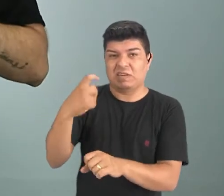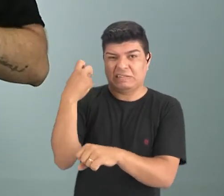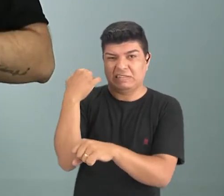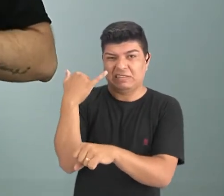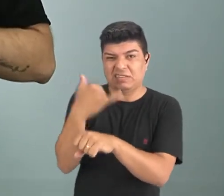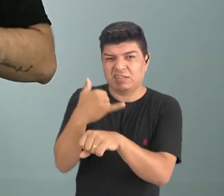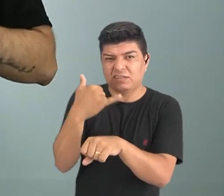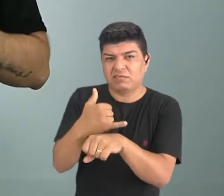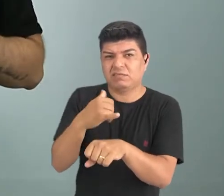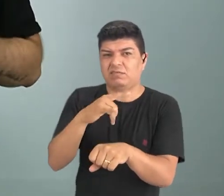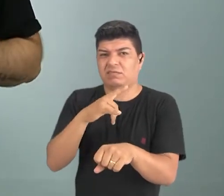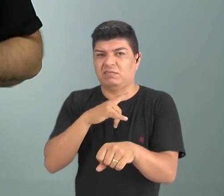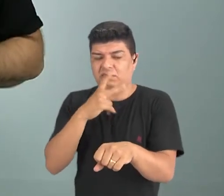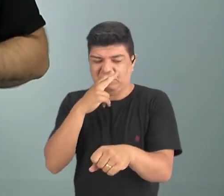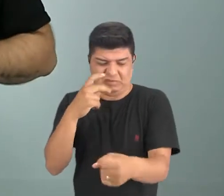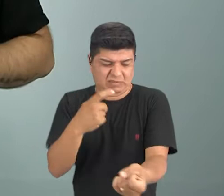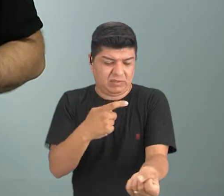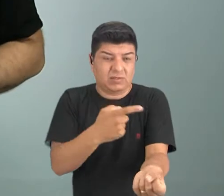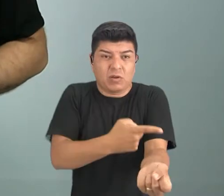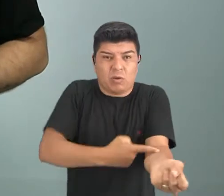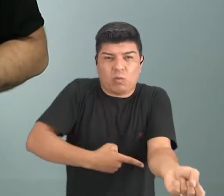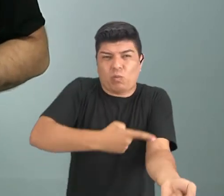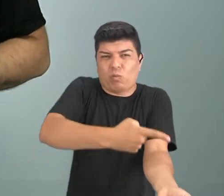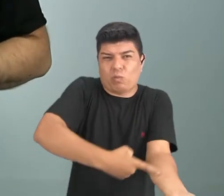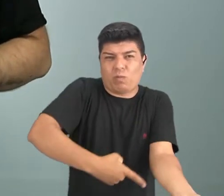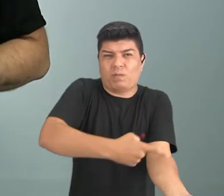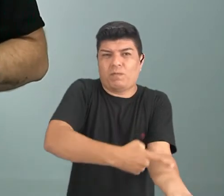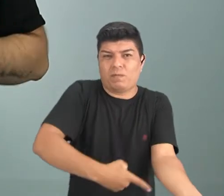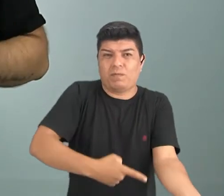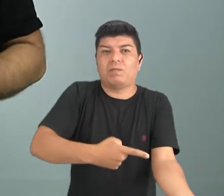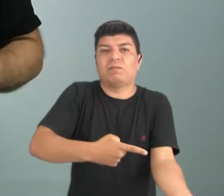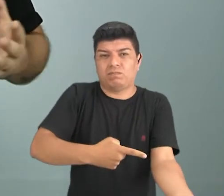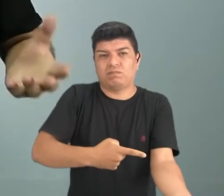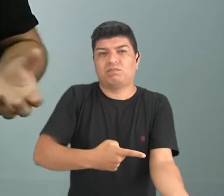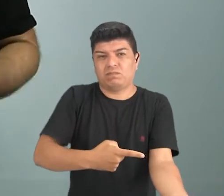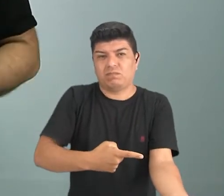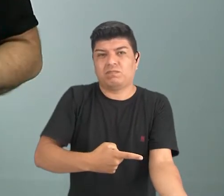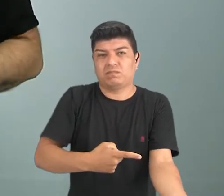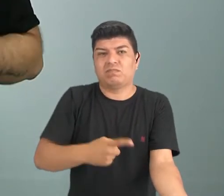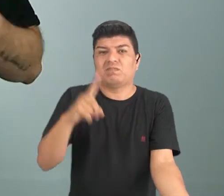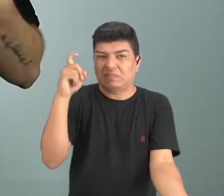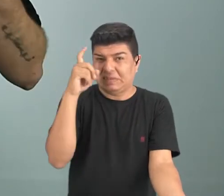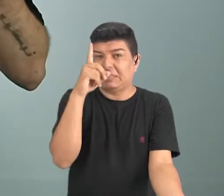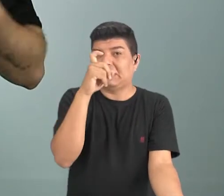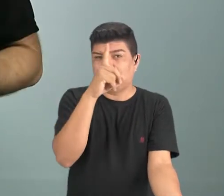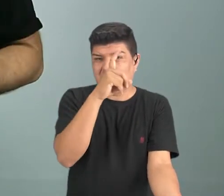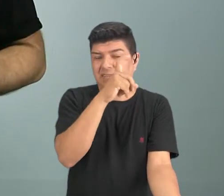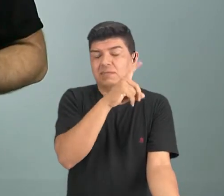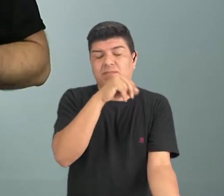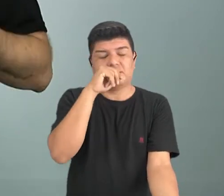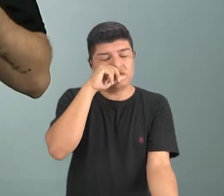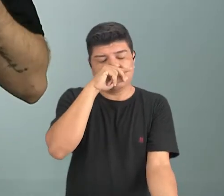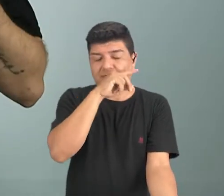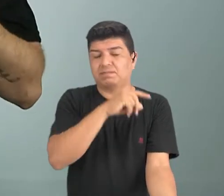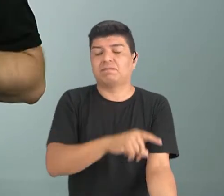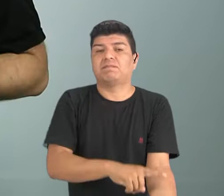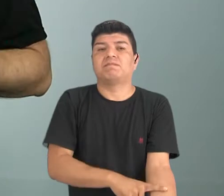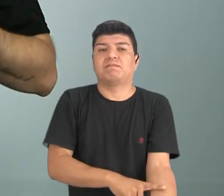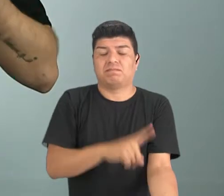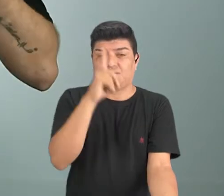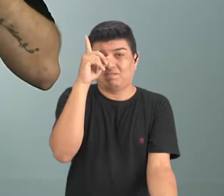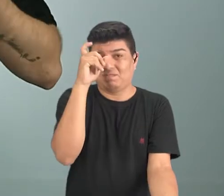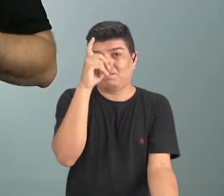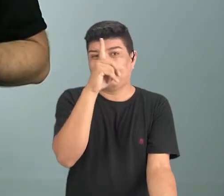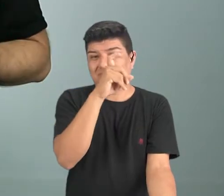tinham pontas que grudavam no corpo da pessoa. Então era muito sacrificoso. Era uma coisa